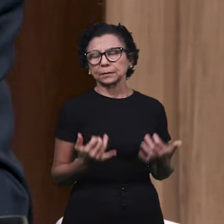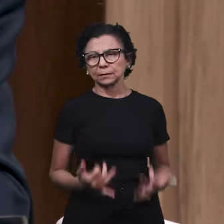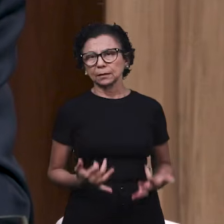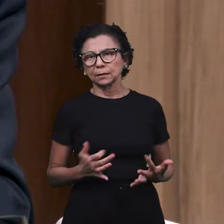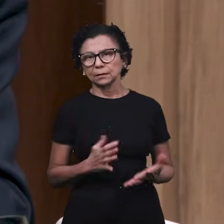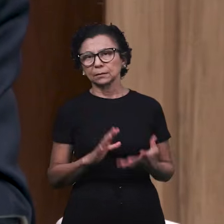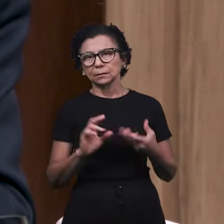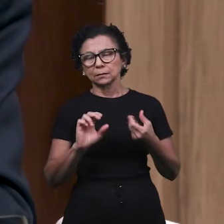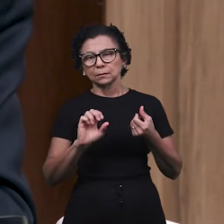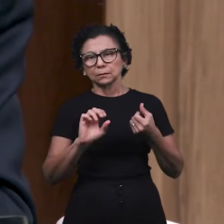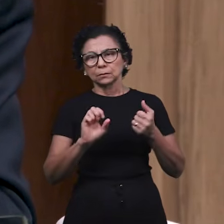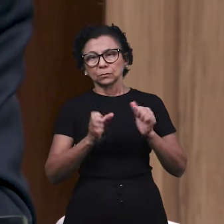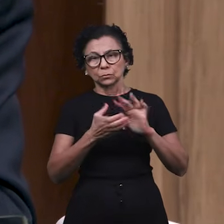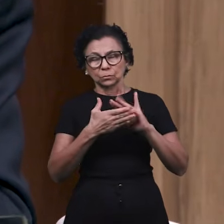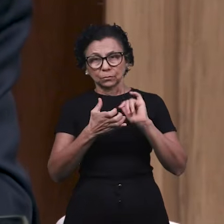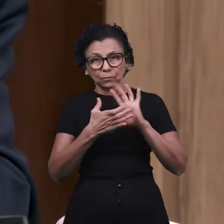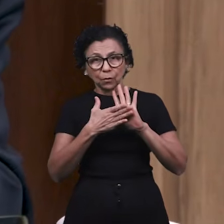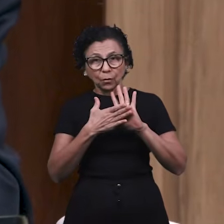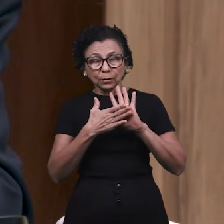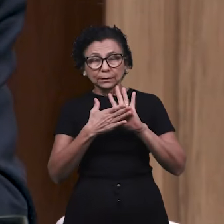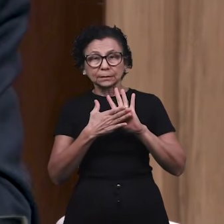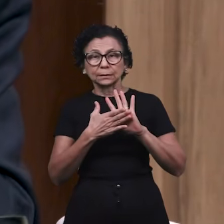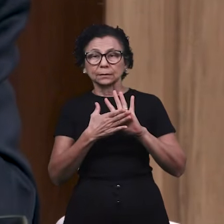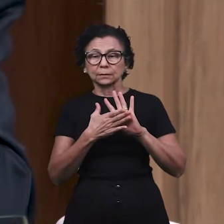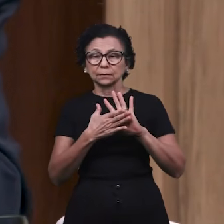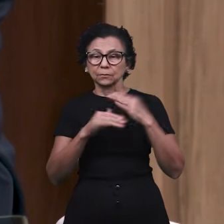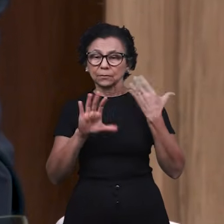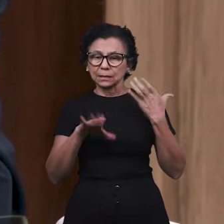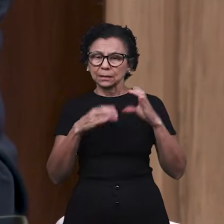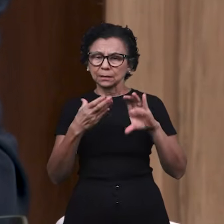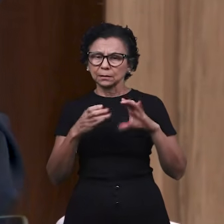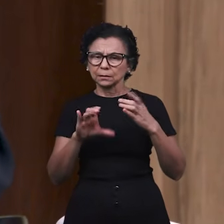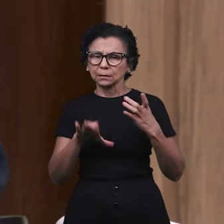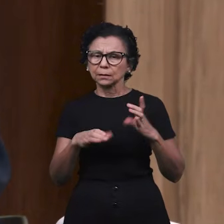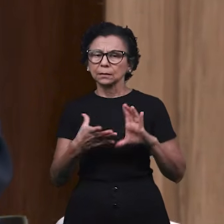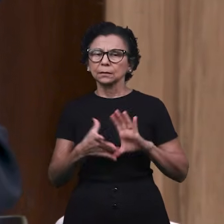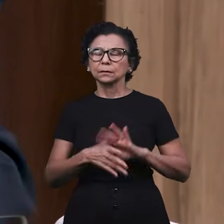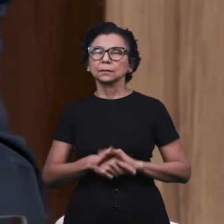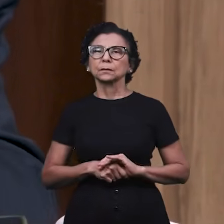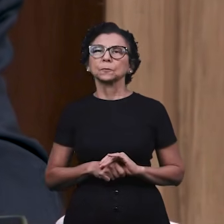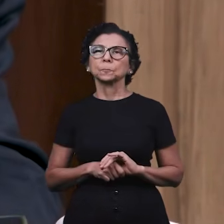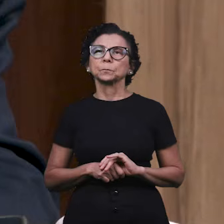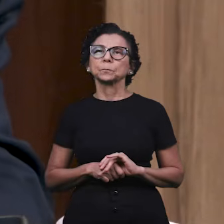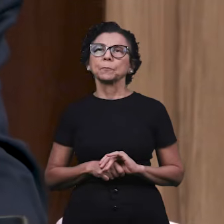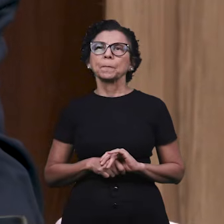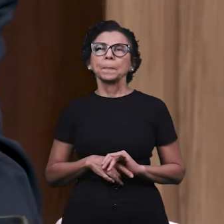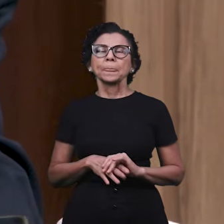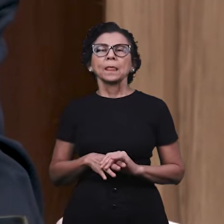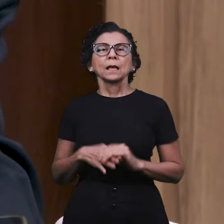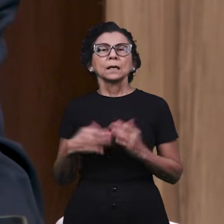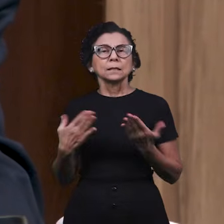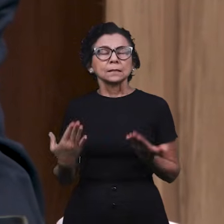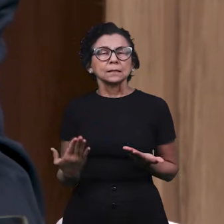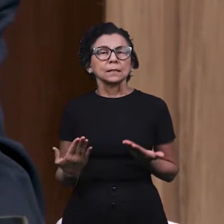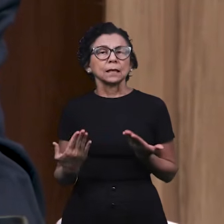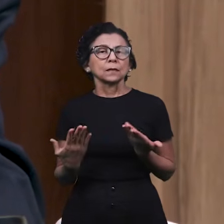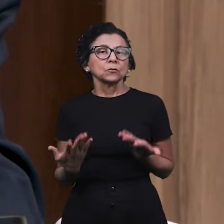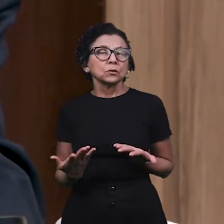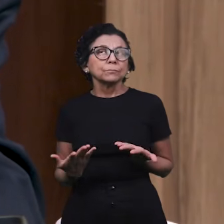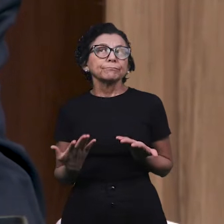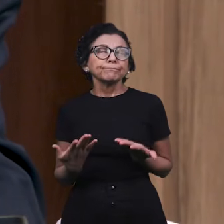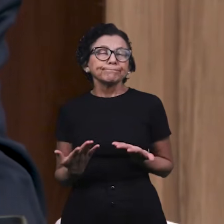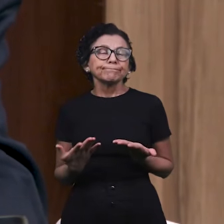louvores cantados se coadunem, se confirmem aquilo que é a mensagem do culto